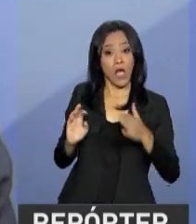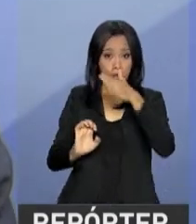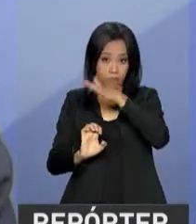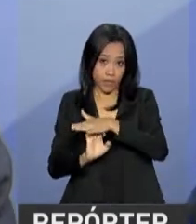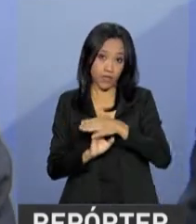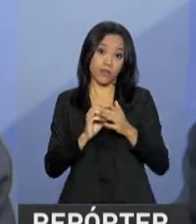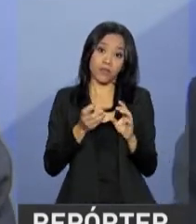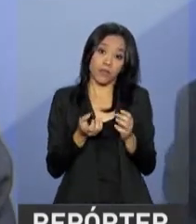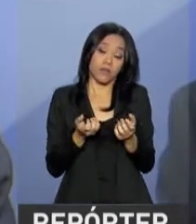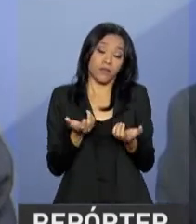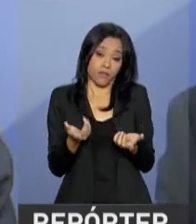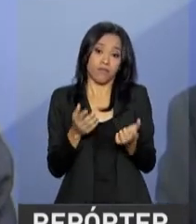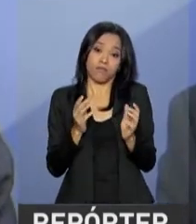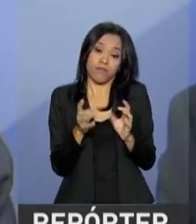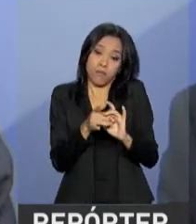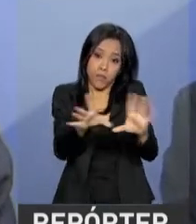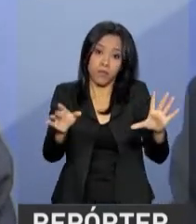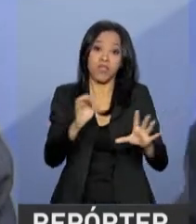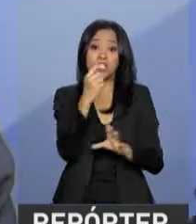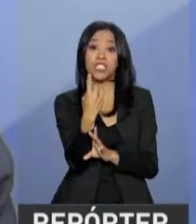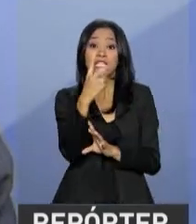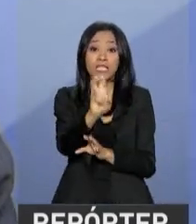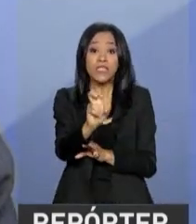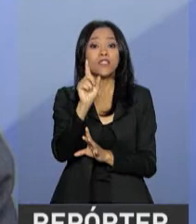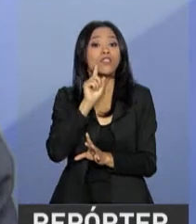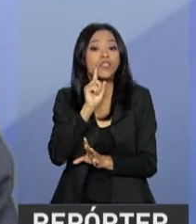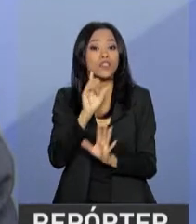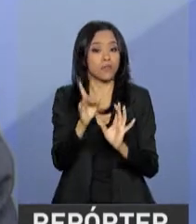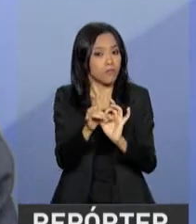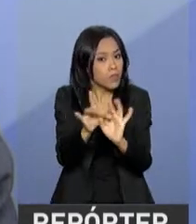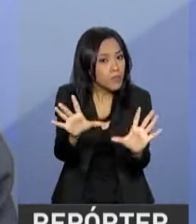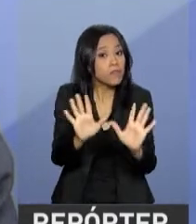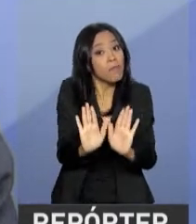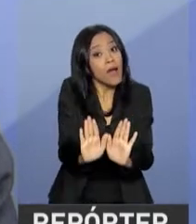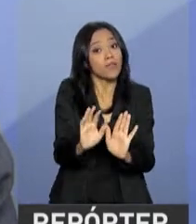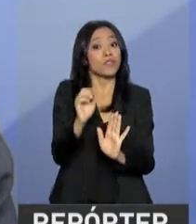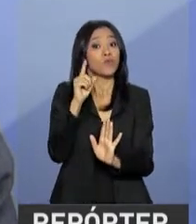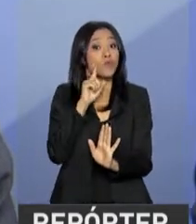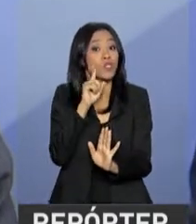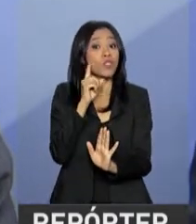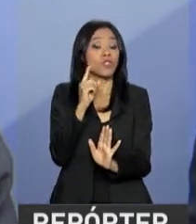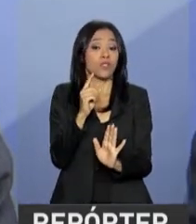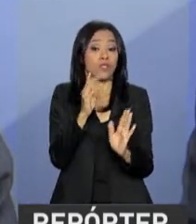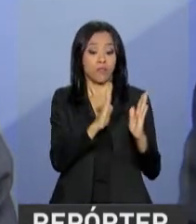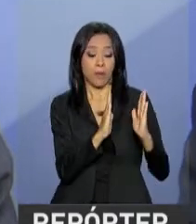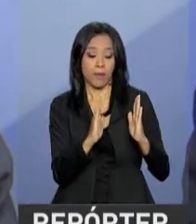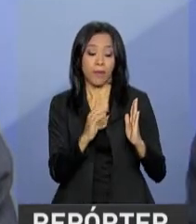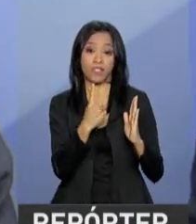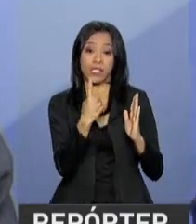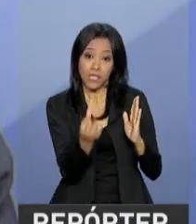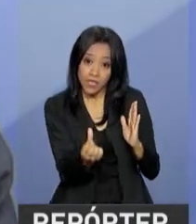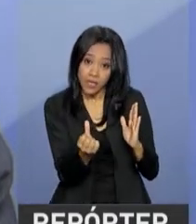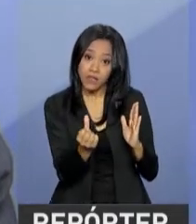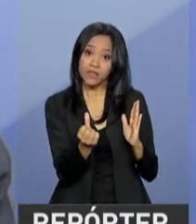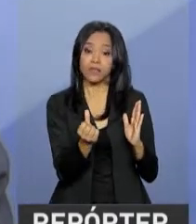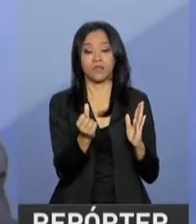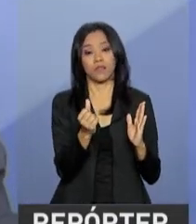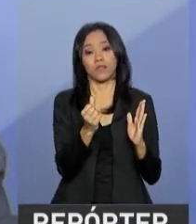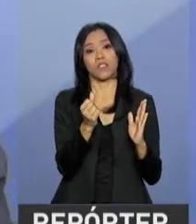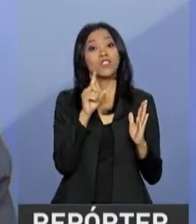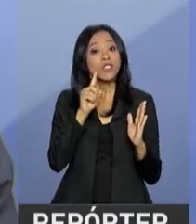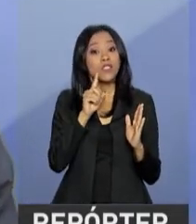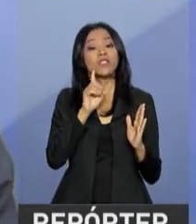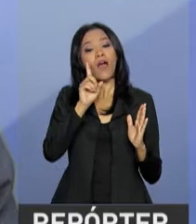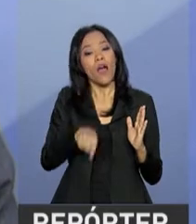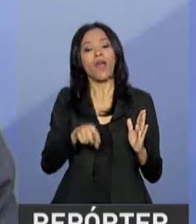15 dias e a partir do 16º dia isso será pago pela União. Então nós vamos criar um